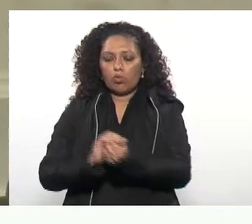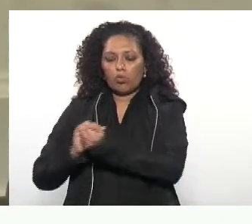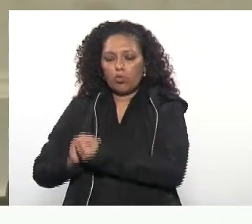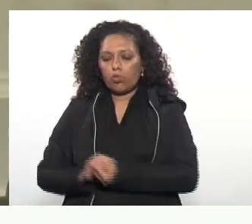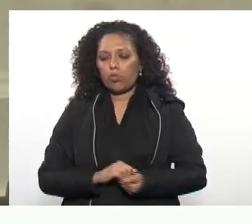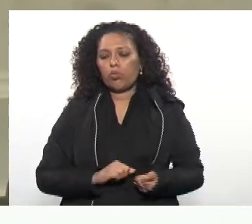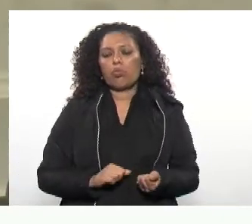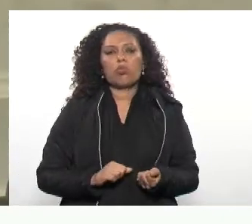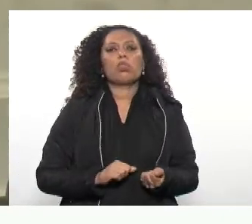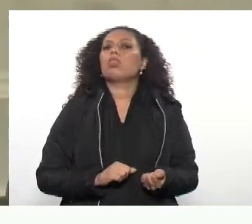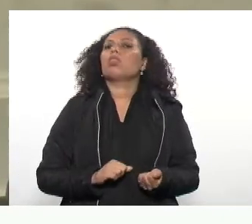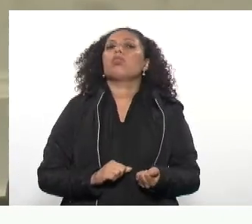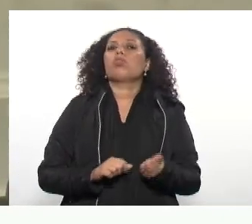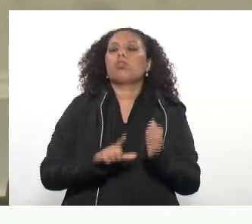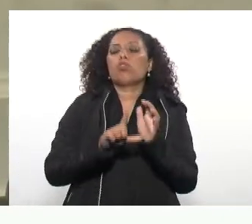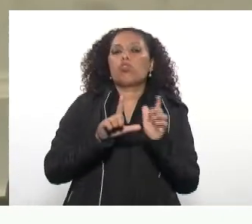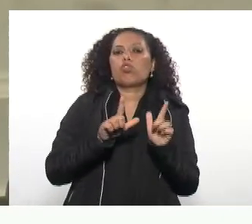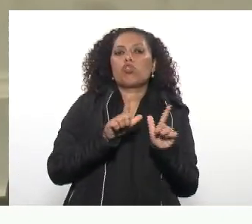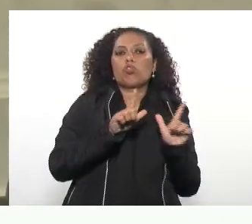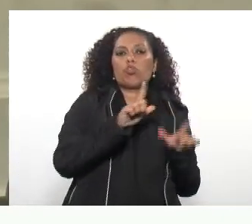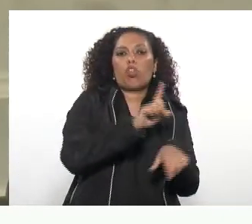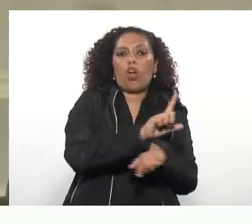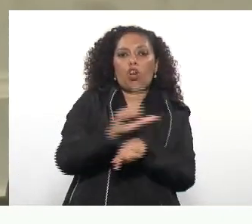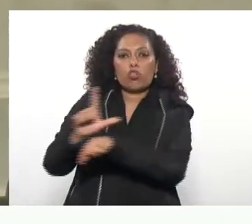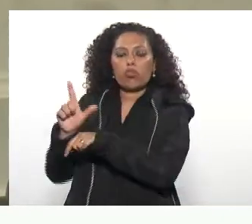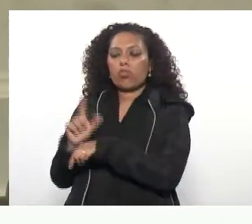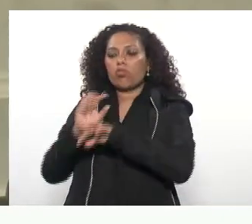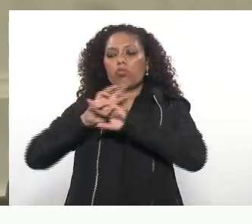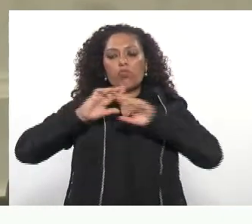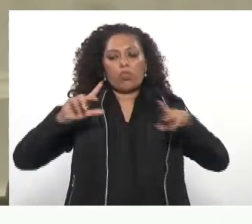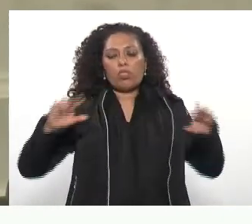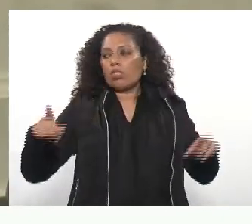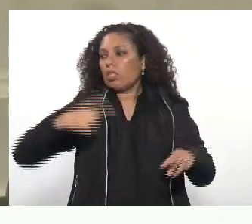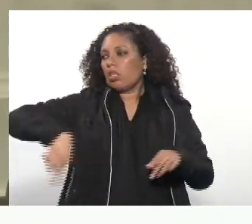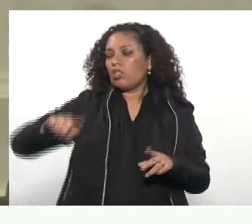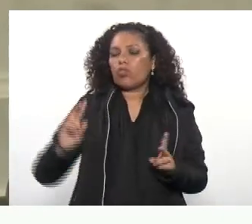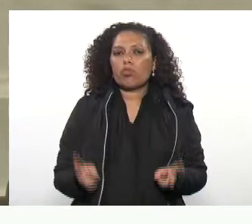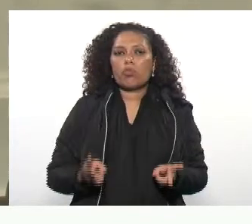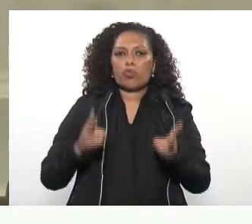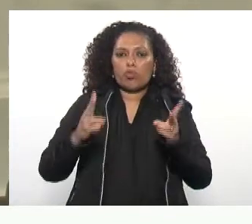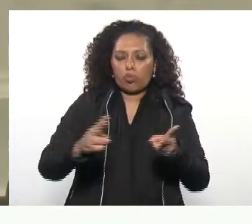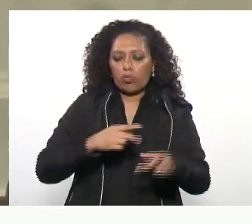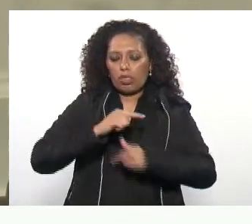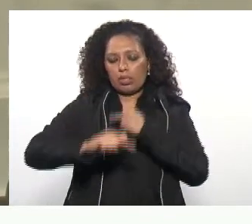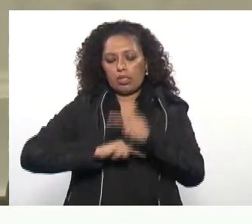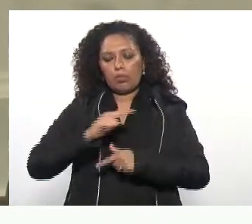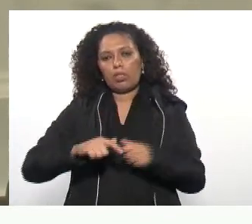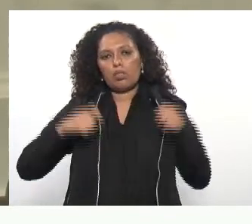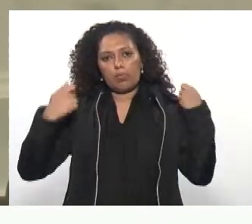comerciantes, né, para que eles possam se manterem